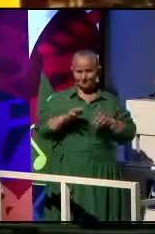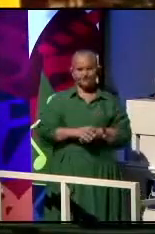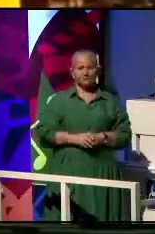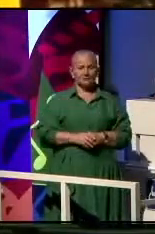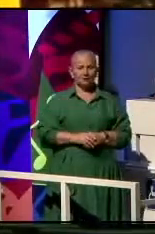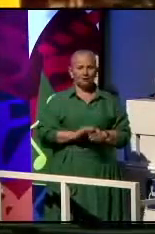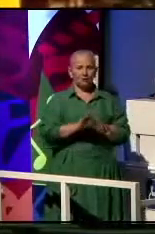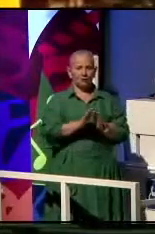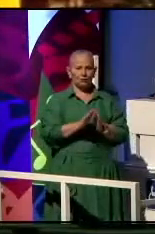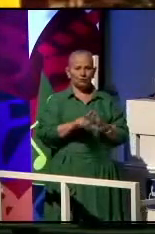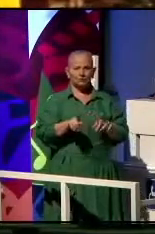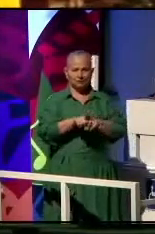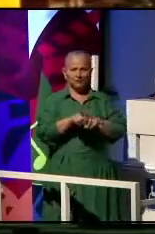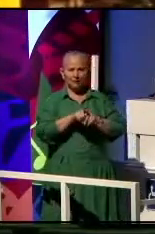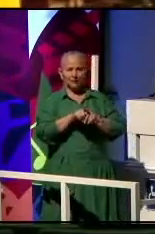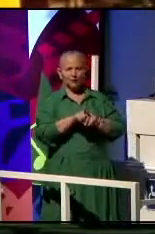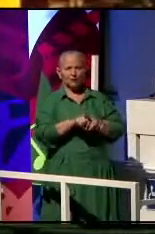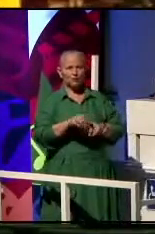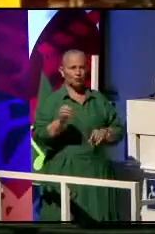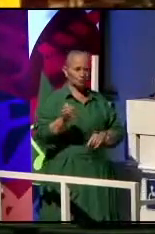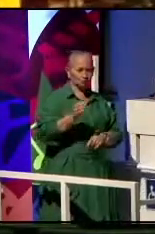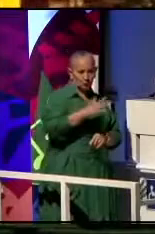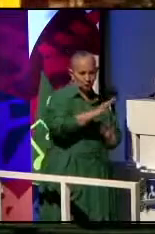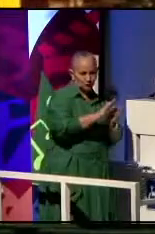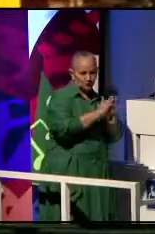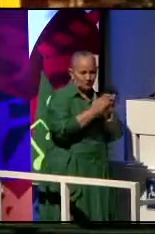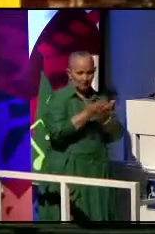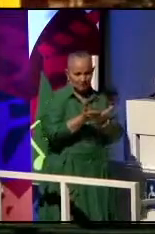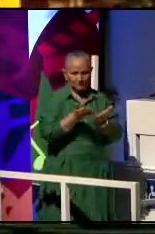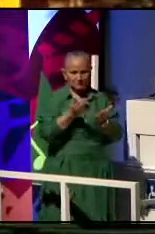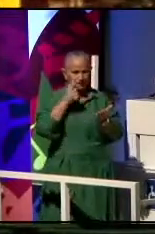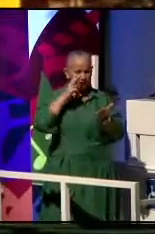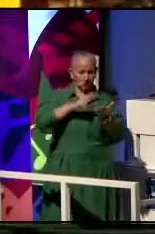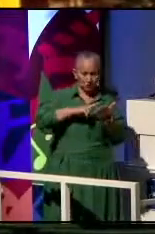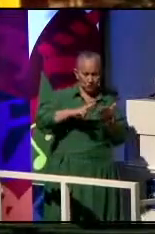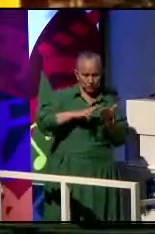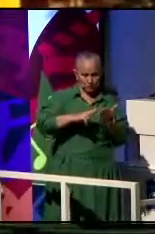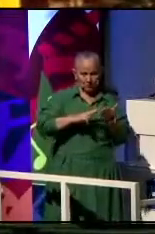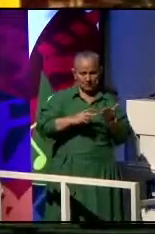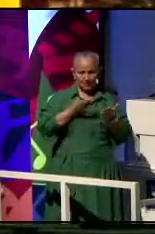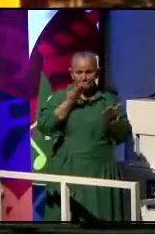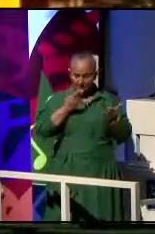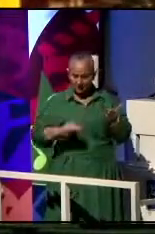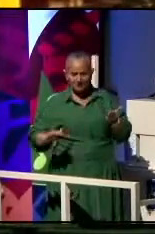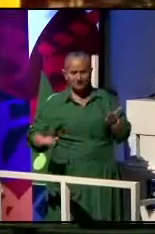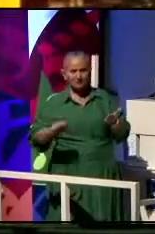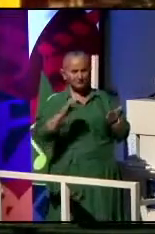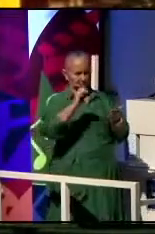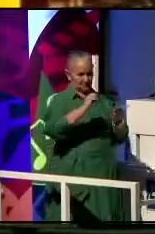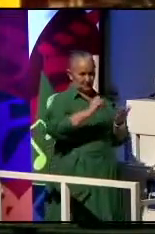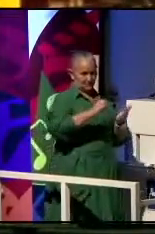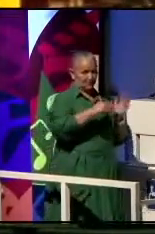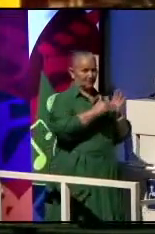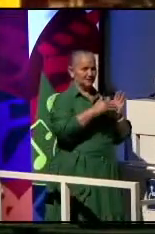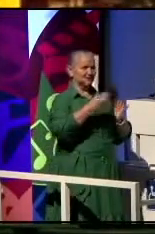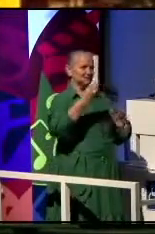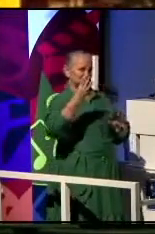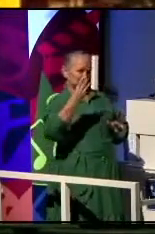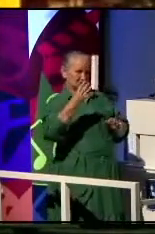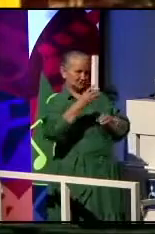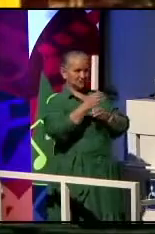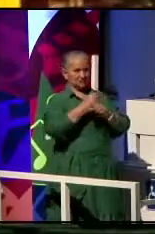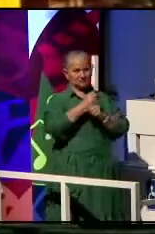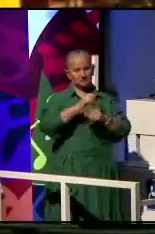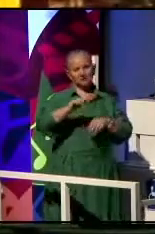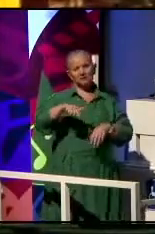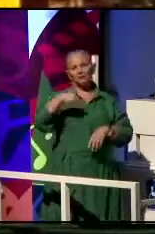Ninho, um projeto de fomento à leitura para crianças de 0 a 3 anos, de incentivo à leitura. Depois, o